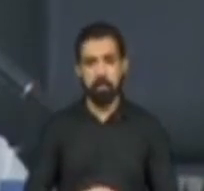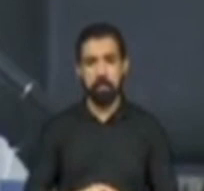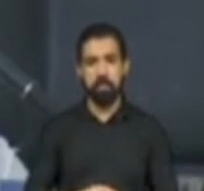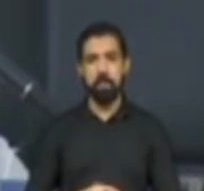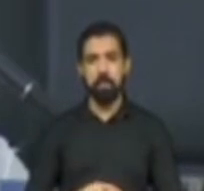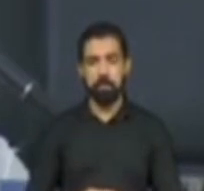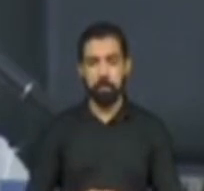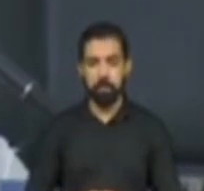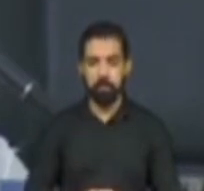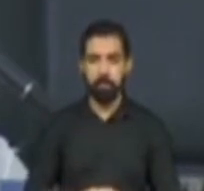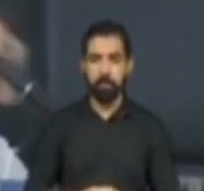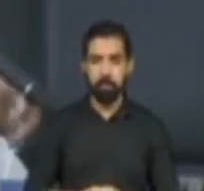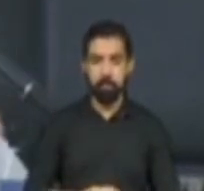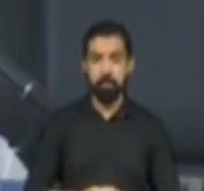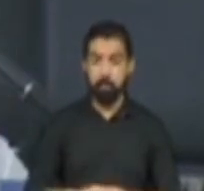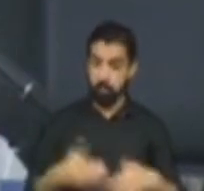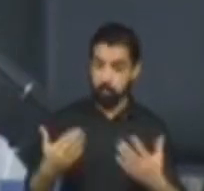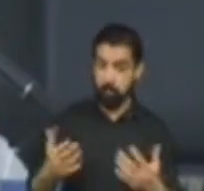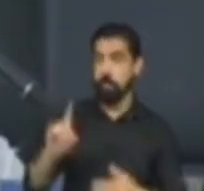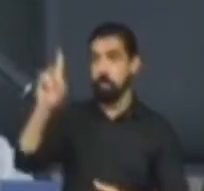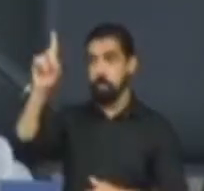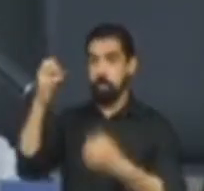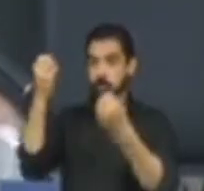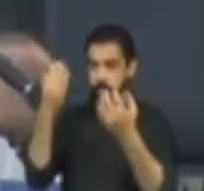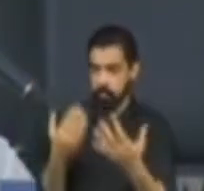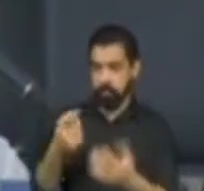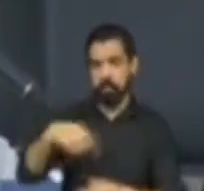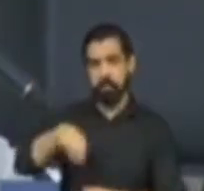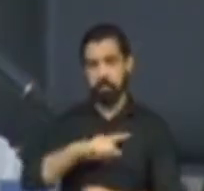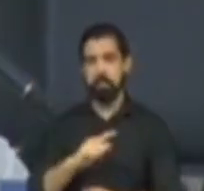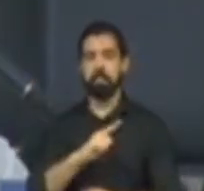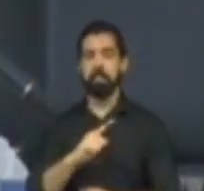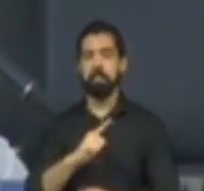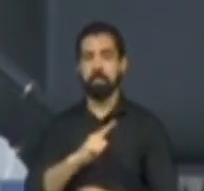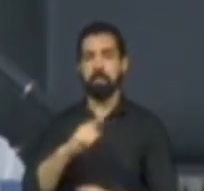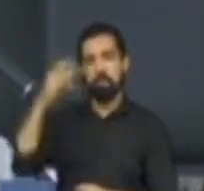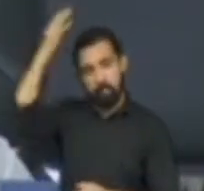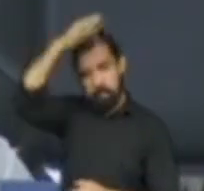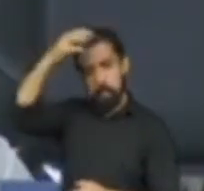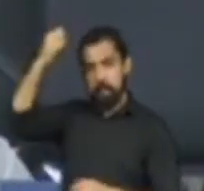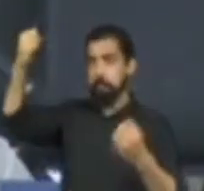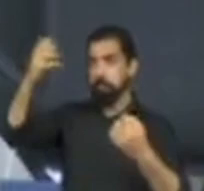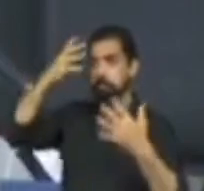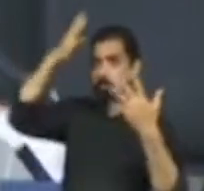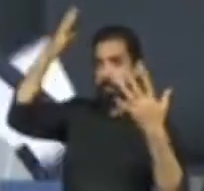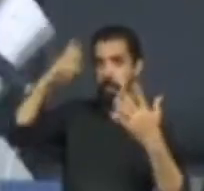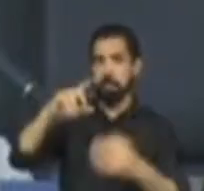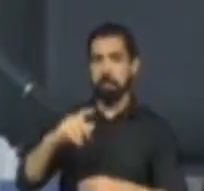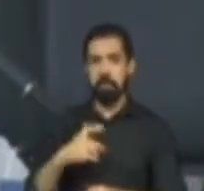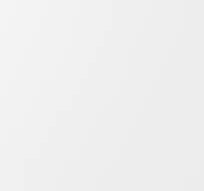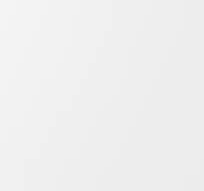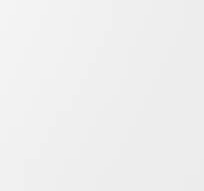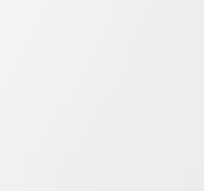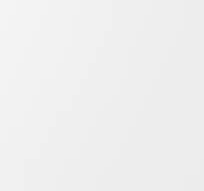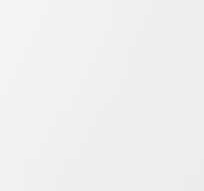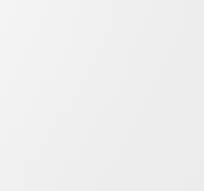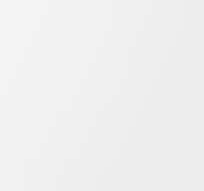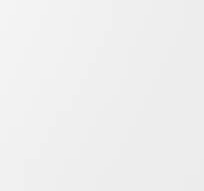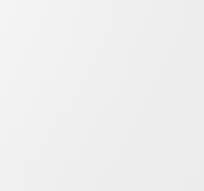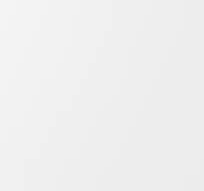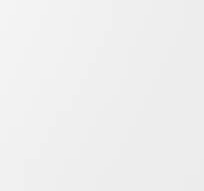pessoas do lamaçal do pecado. Que Deus nos abençoe, que o Espírito Santo nos ilumine, e que essas nossas ideias virem lei aqui no nosso estado.